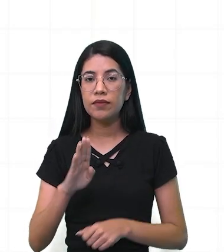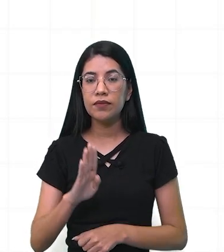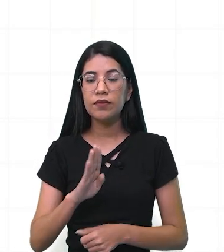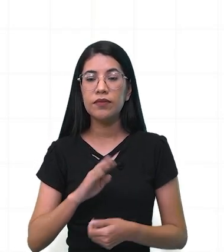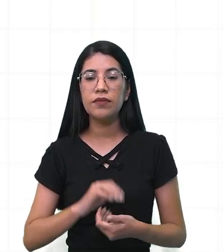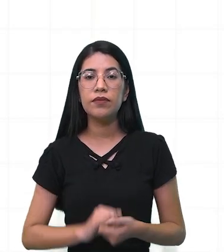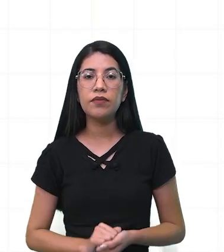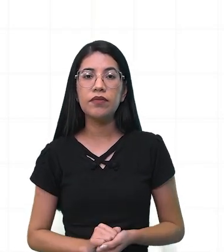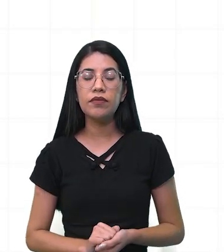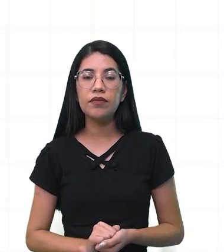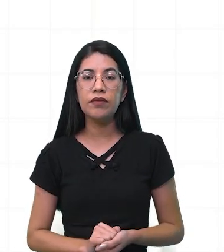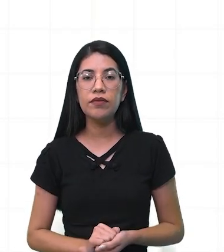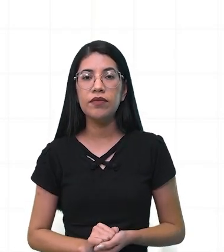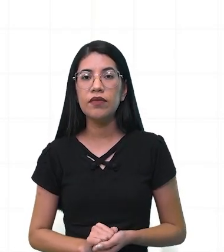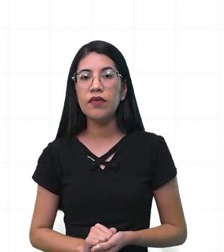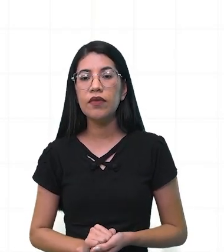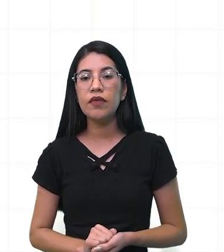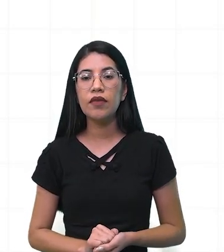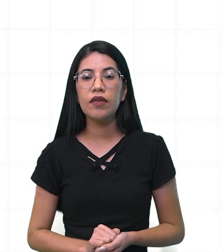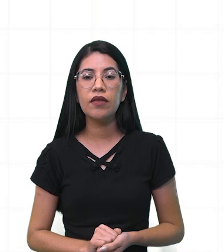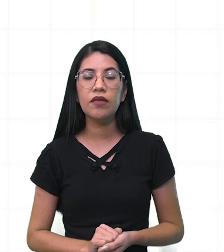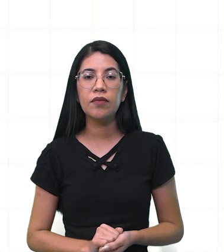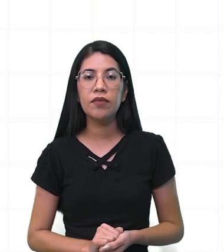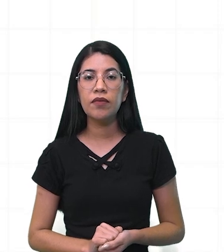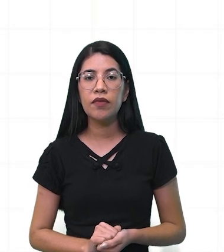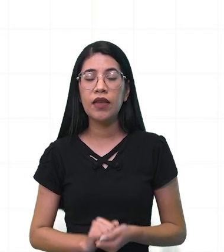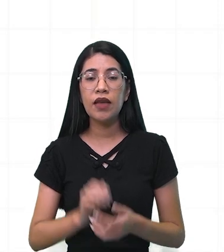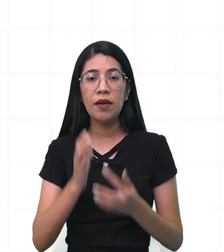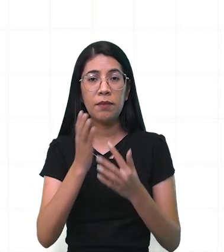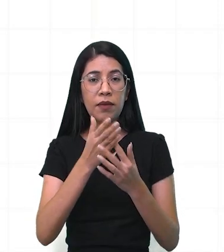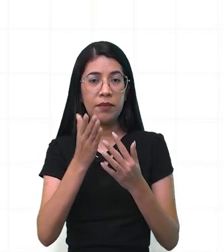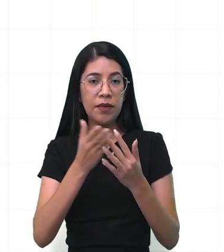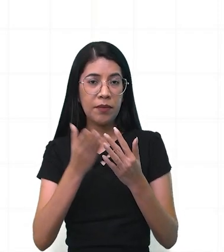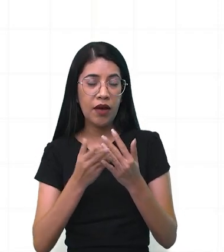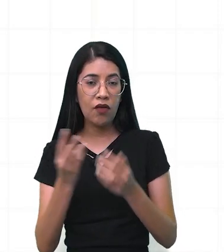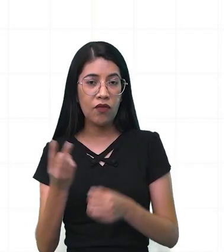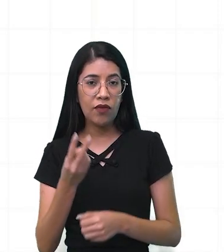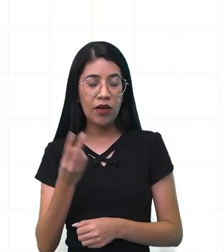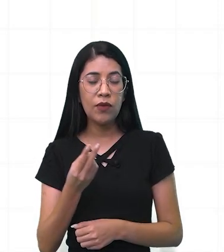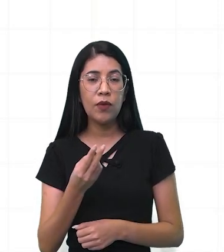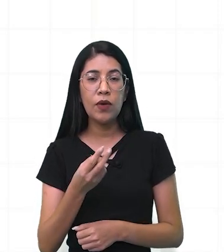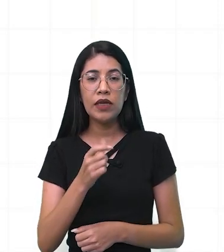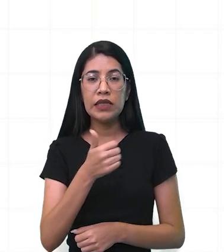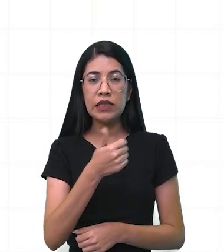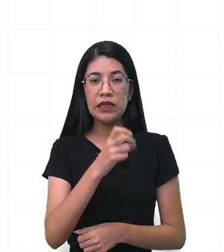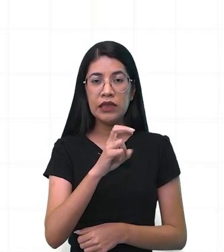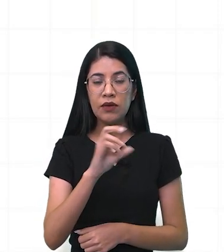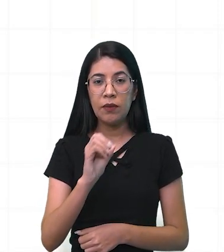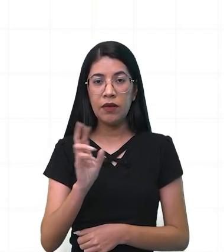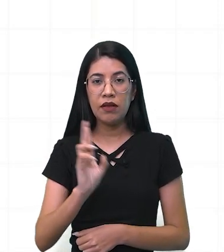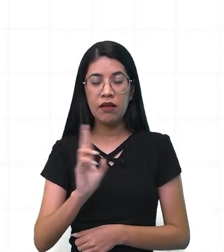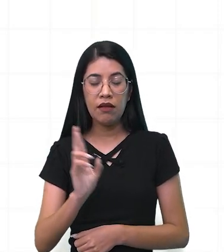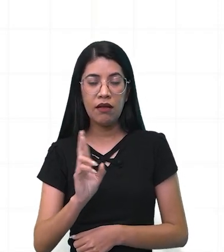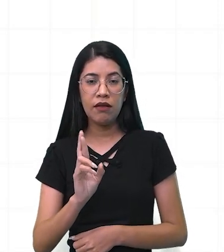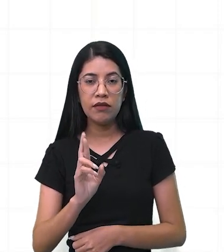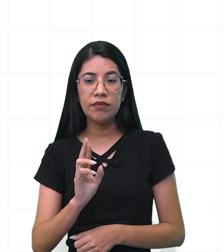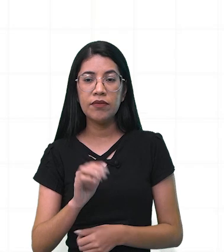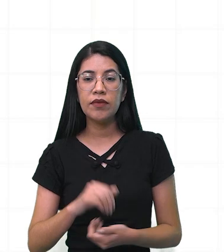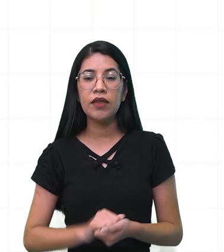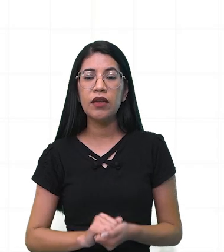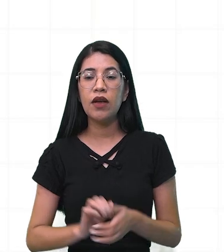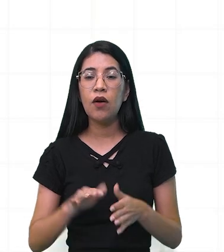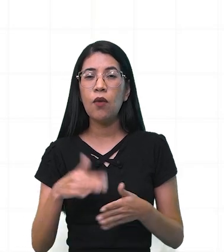responder juntos aqui, ó. Se o valor de cada parcela for de R$ 150, quanto a Helena